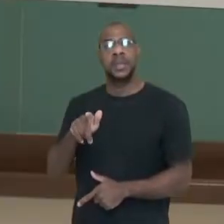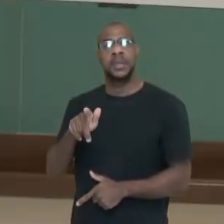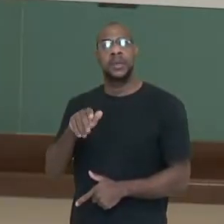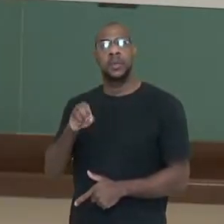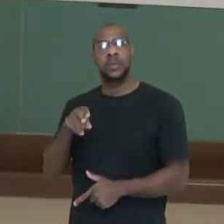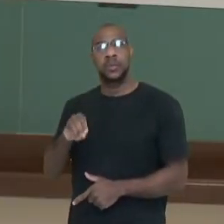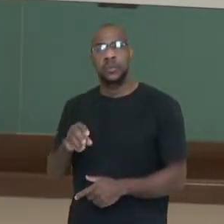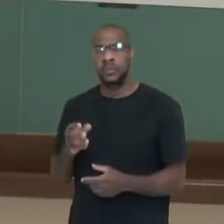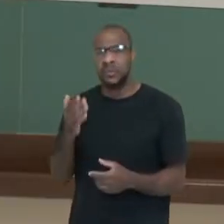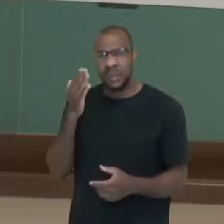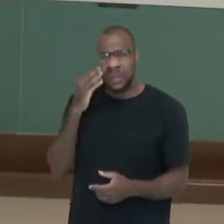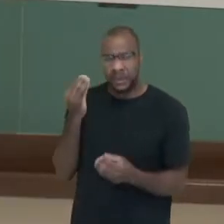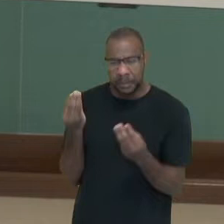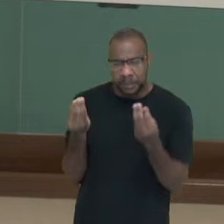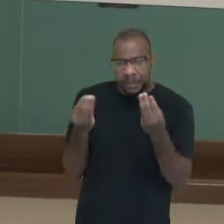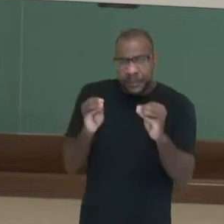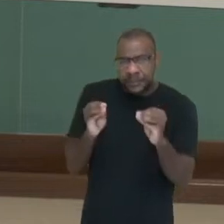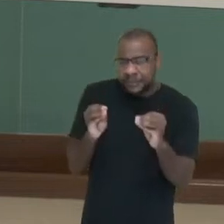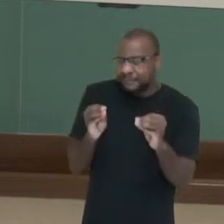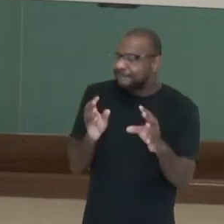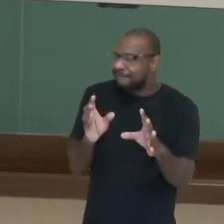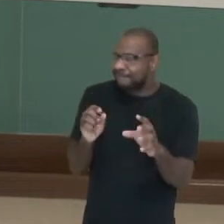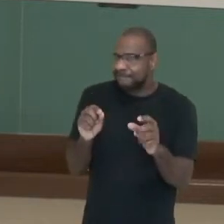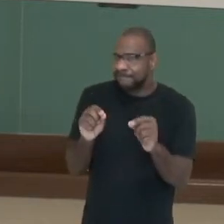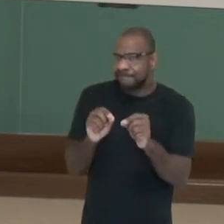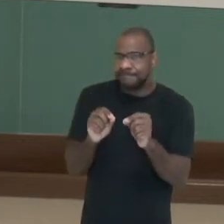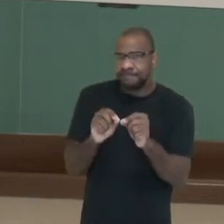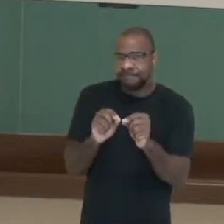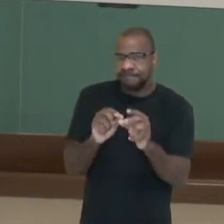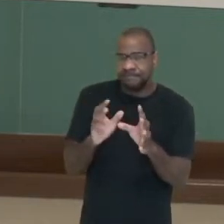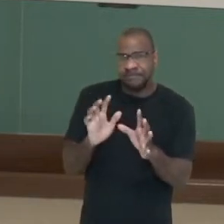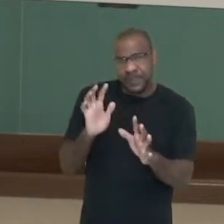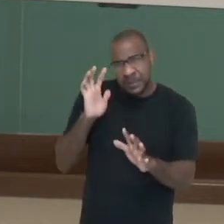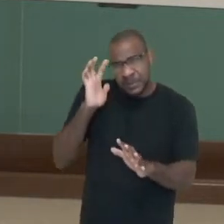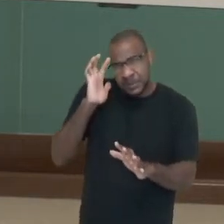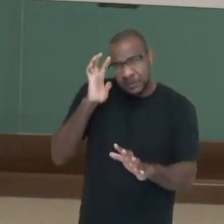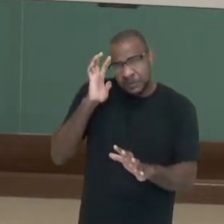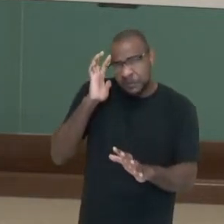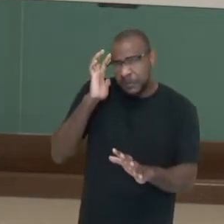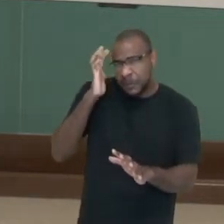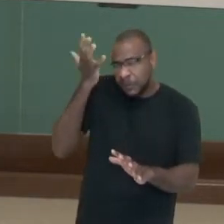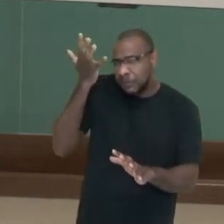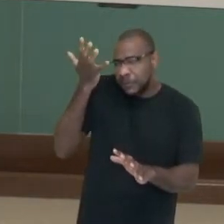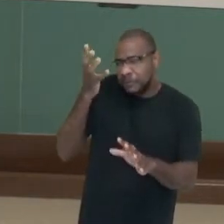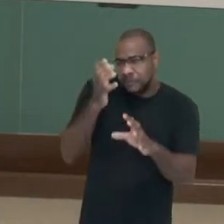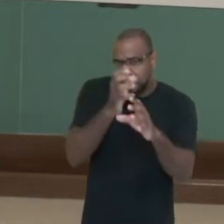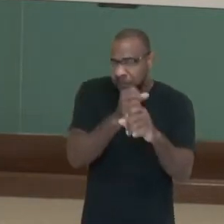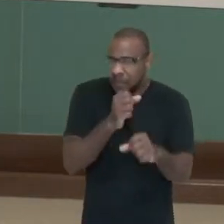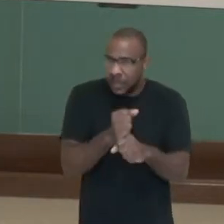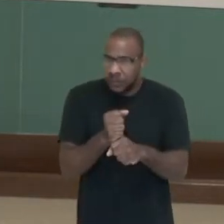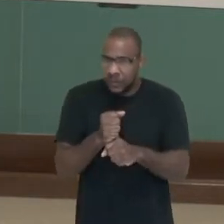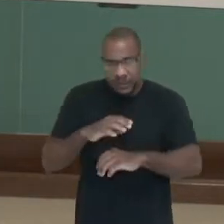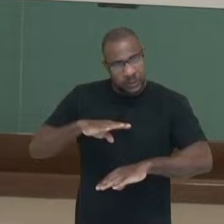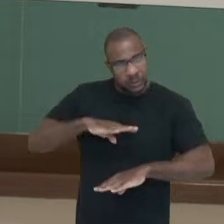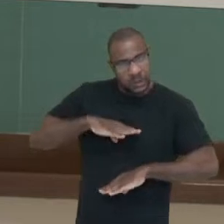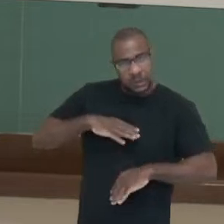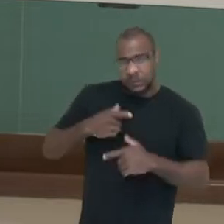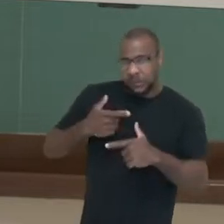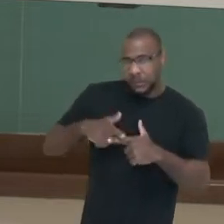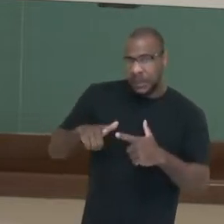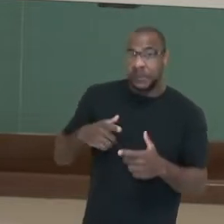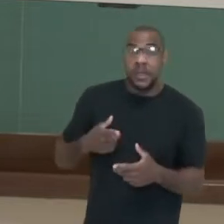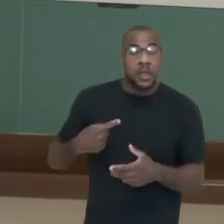você sabe aplicar o cálculo de área na resolução de diferentes situações e problemas? Durante o nosso dia a dia aparecem